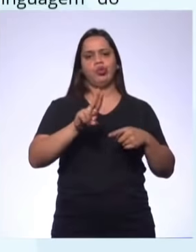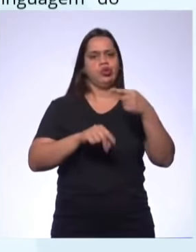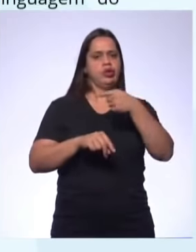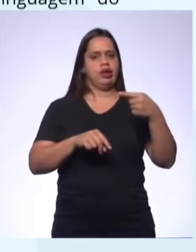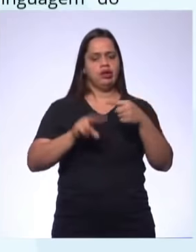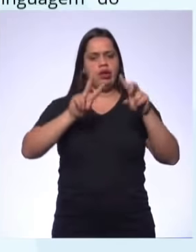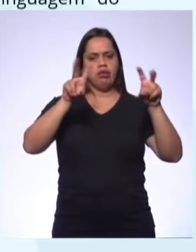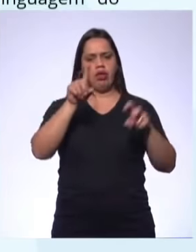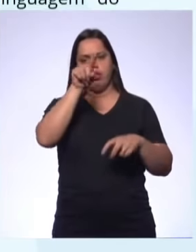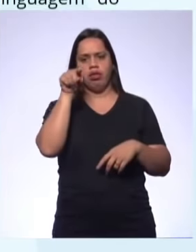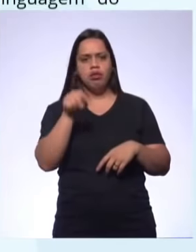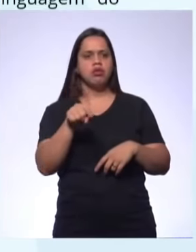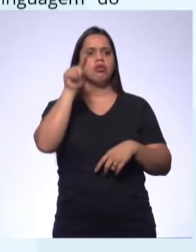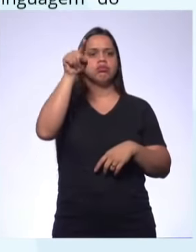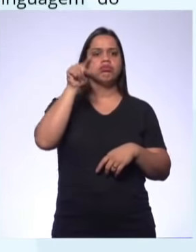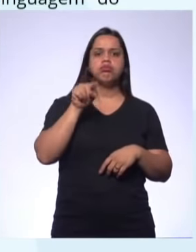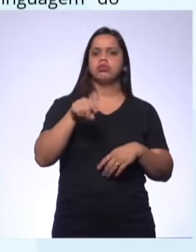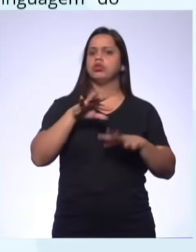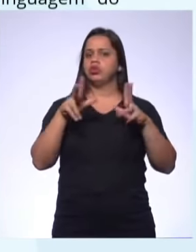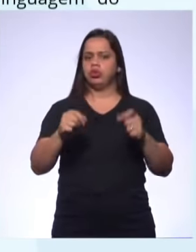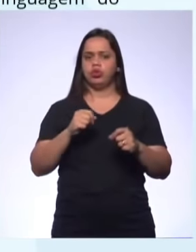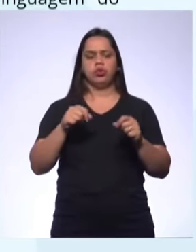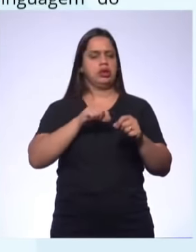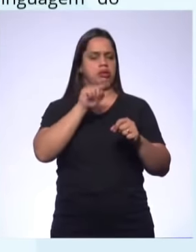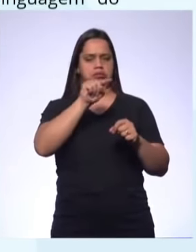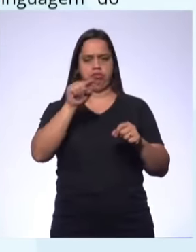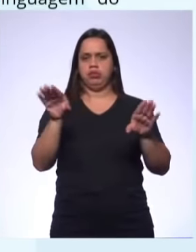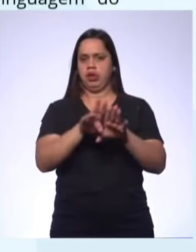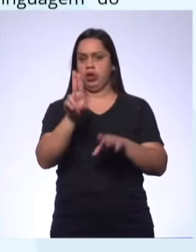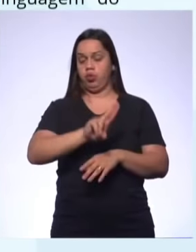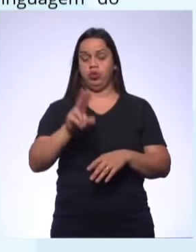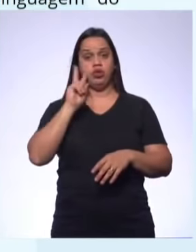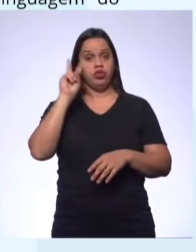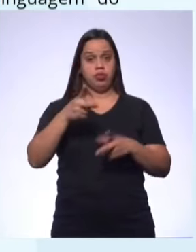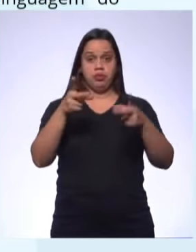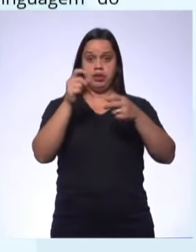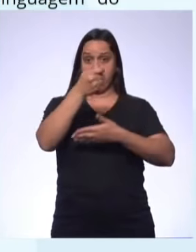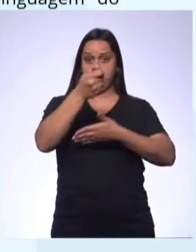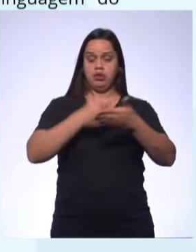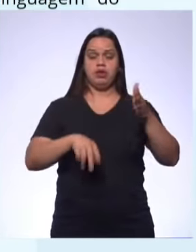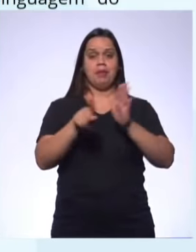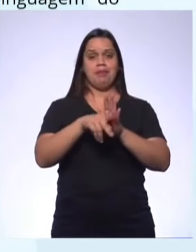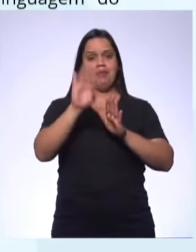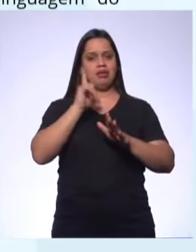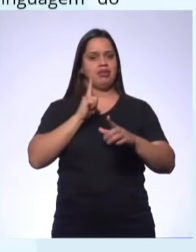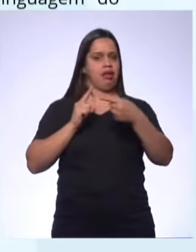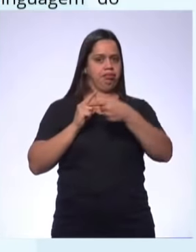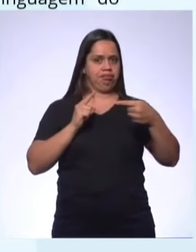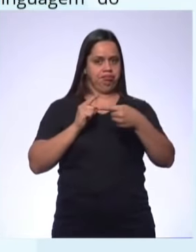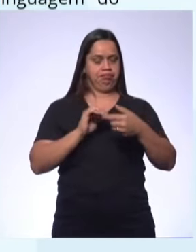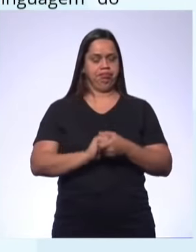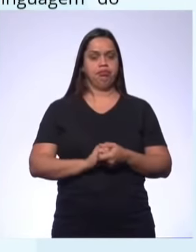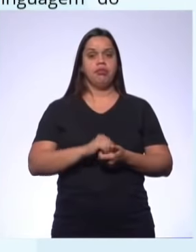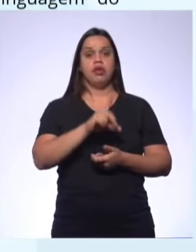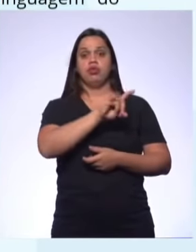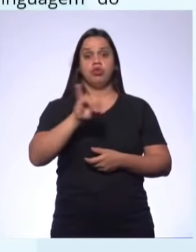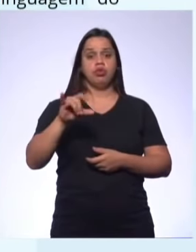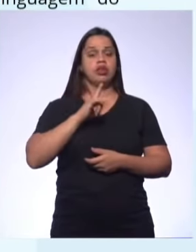aspas, interrogação, exclamação ou reticências. O caso que a gente viu aqui foi a travessão, né? No discurso indireto,